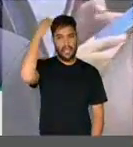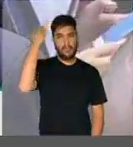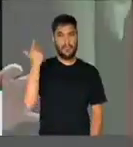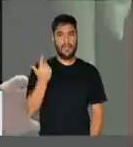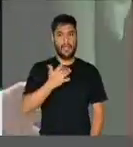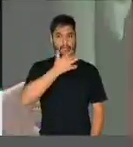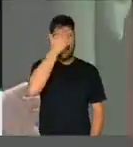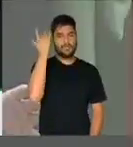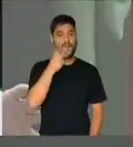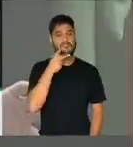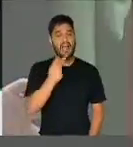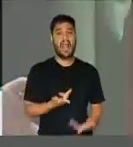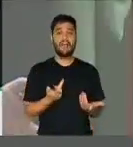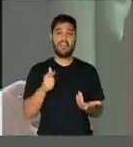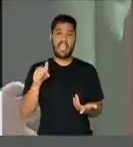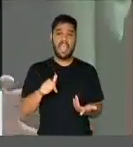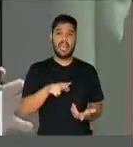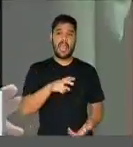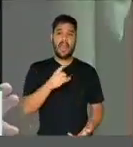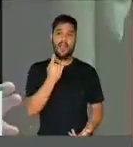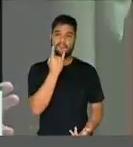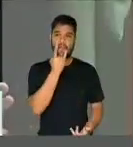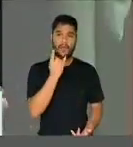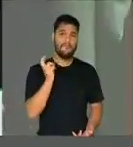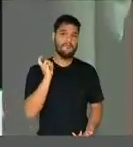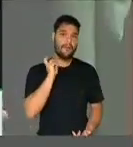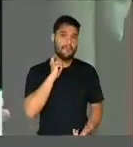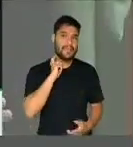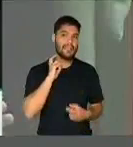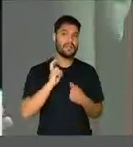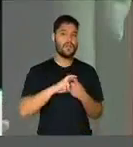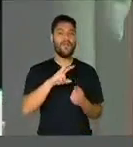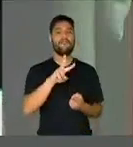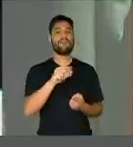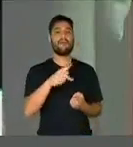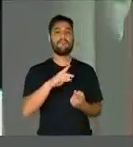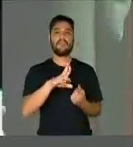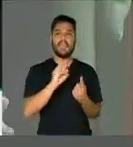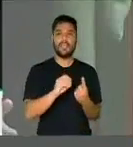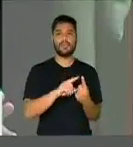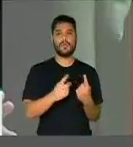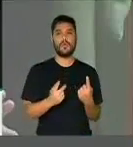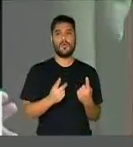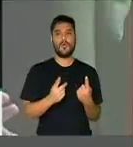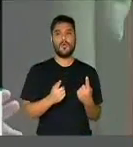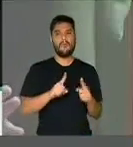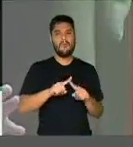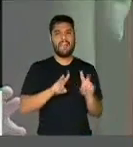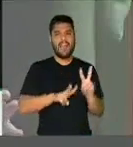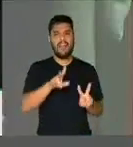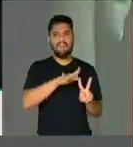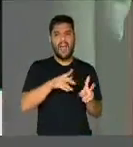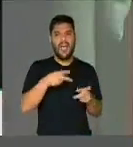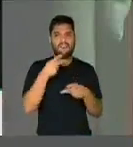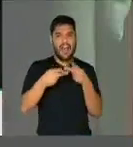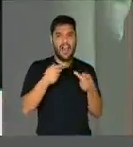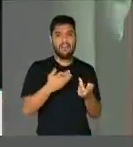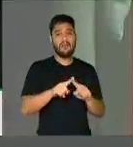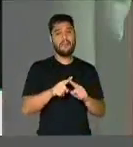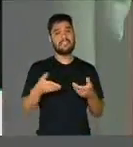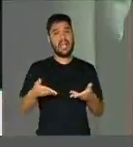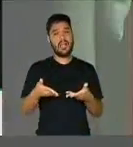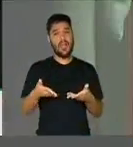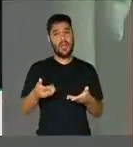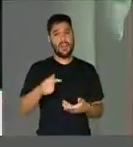que o Temer era vampiro. Mas eu estou achando que o presidente Temer está mais para aquele Dr. Wright, que tem